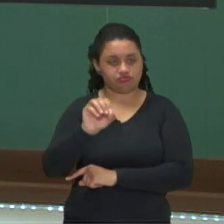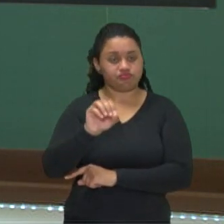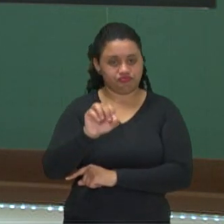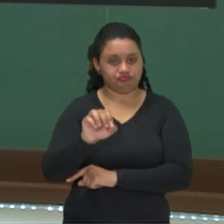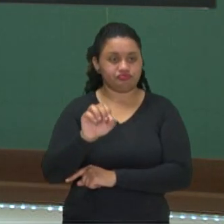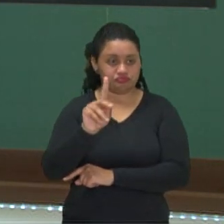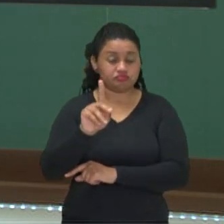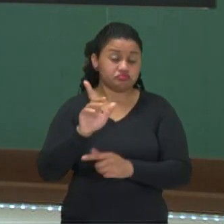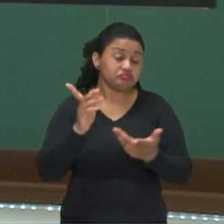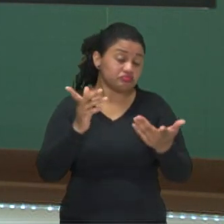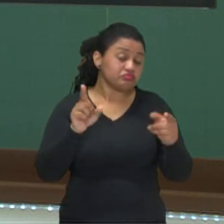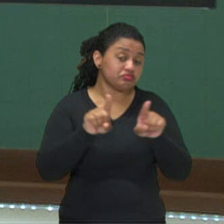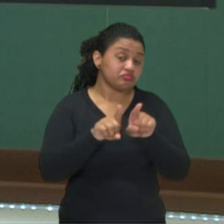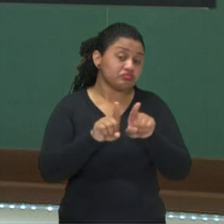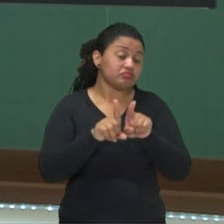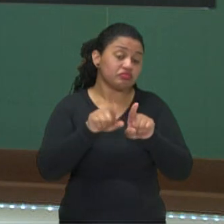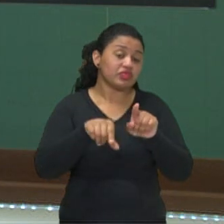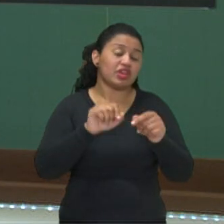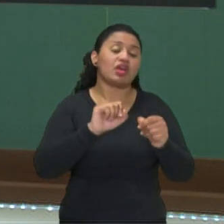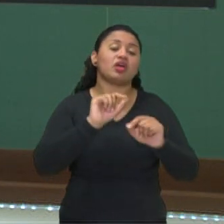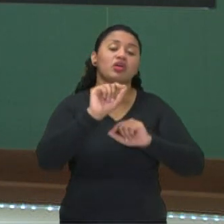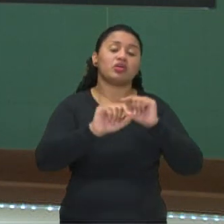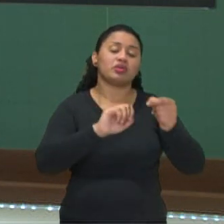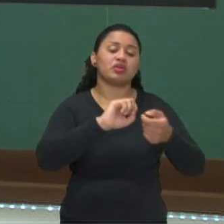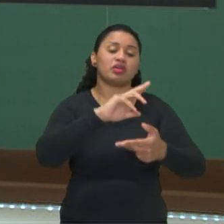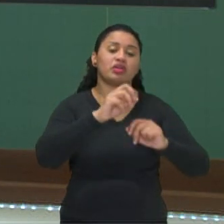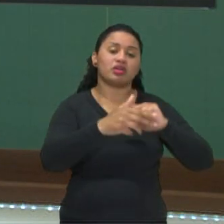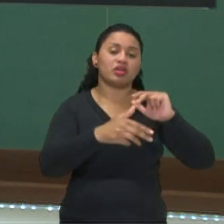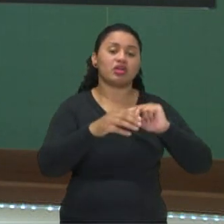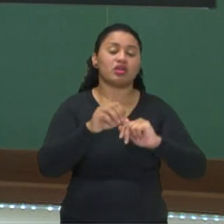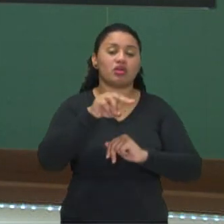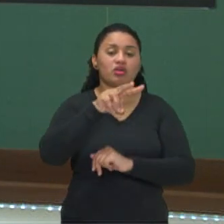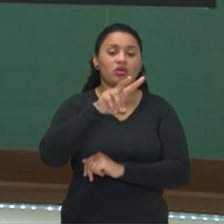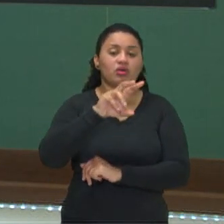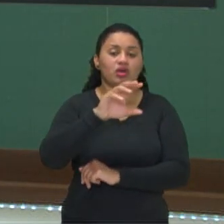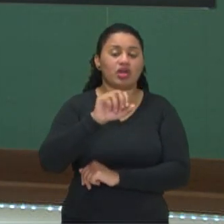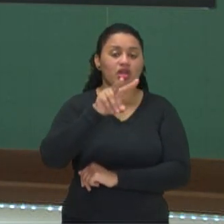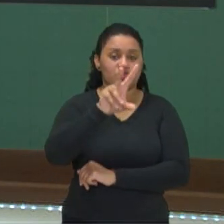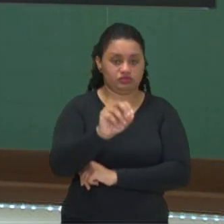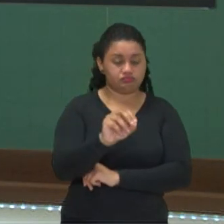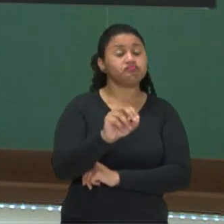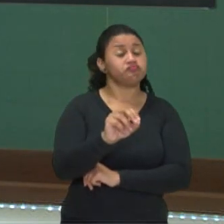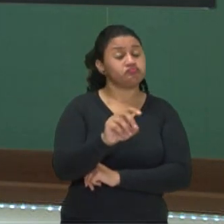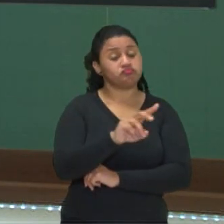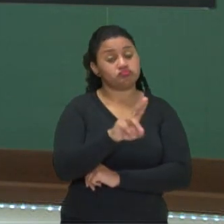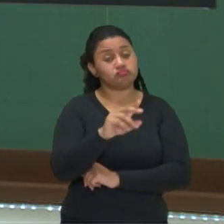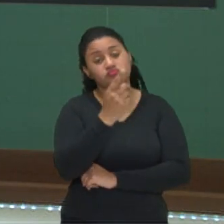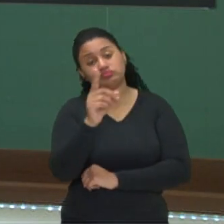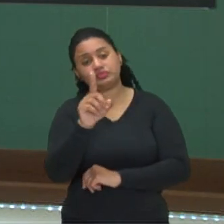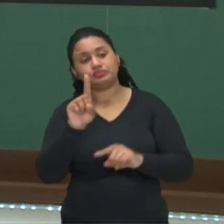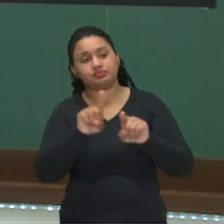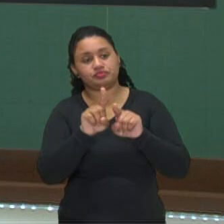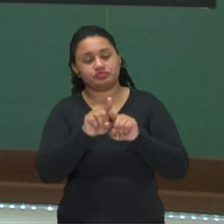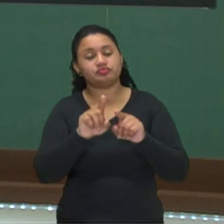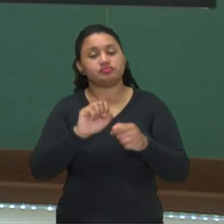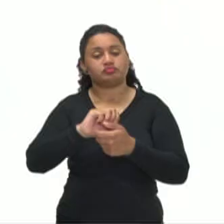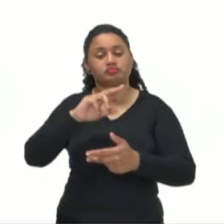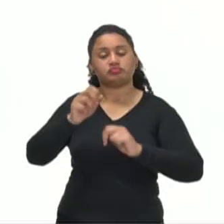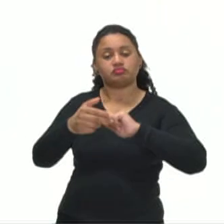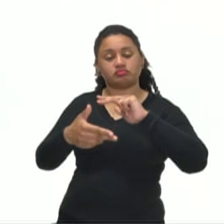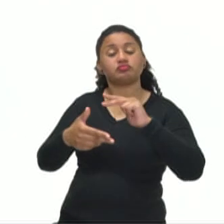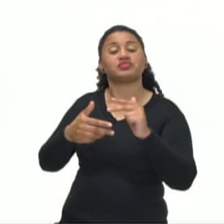não convexo, que também a gente pode chamar ele de poliedro côncavo, tá? Os poliedros de Platão serão